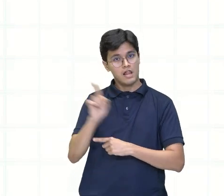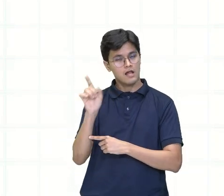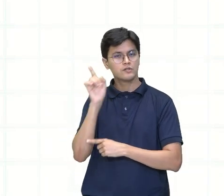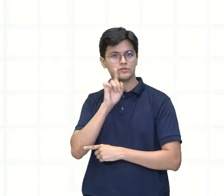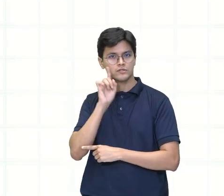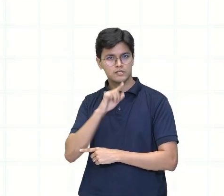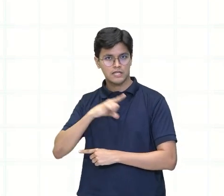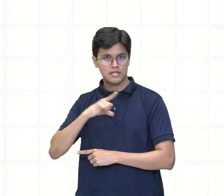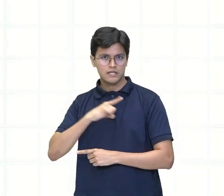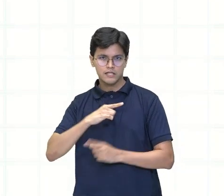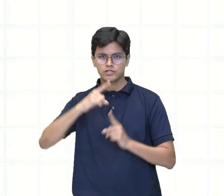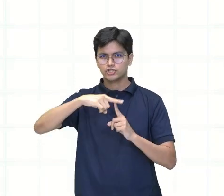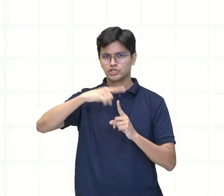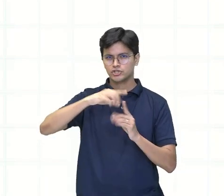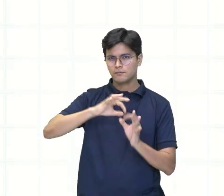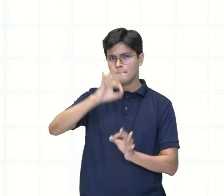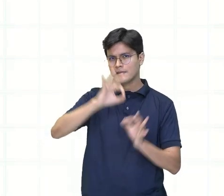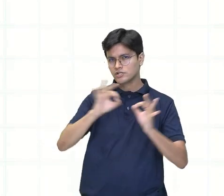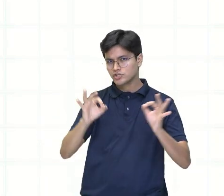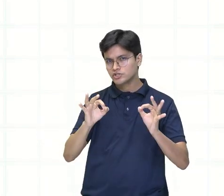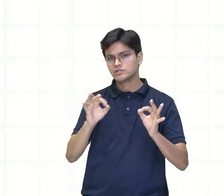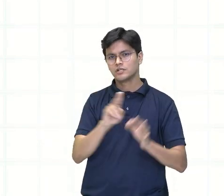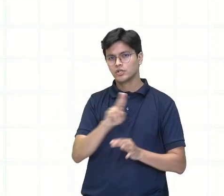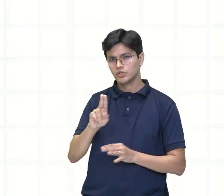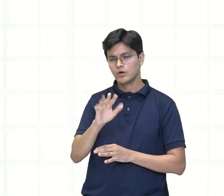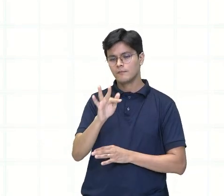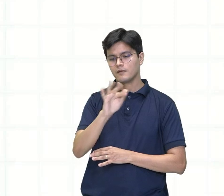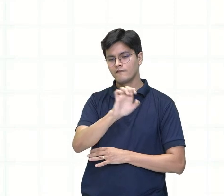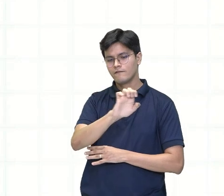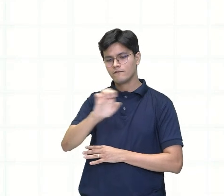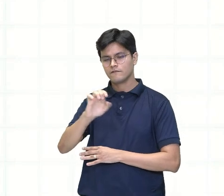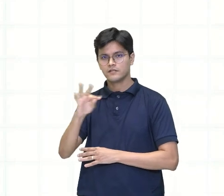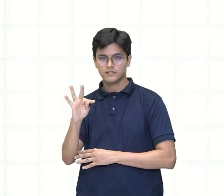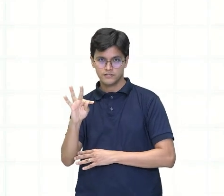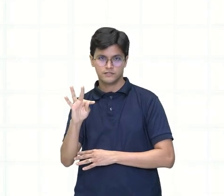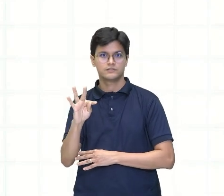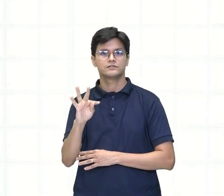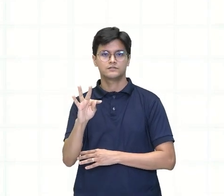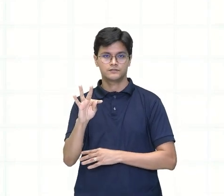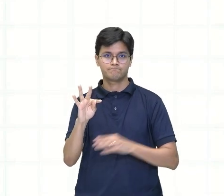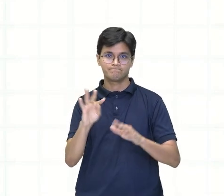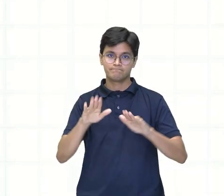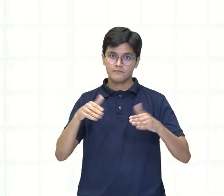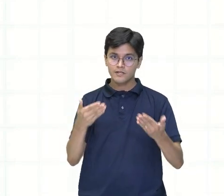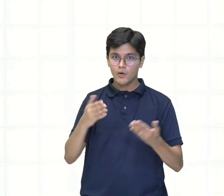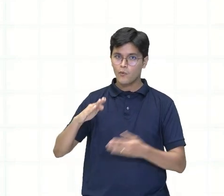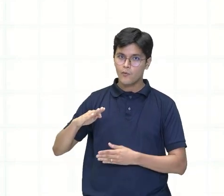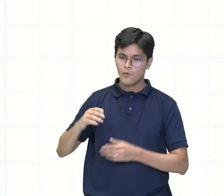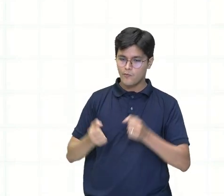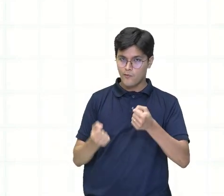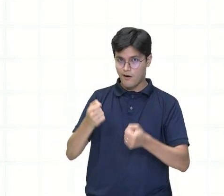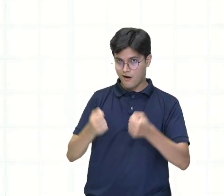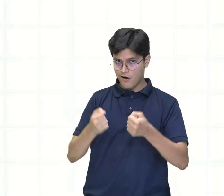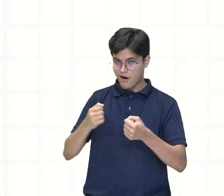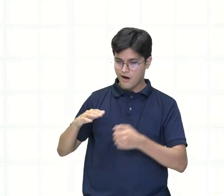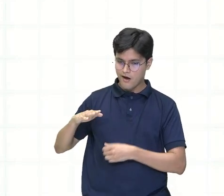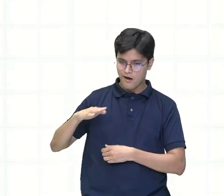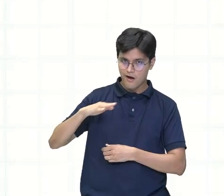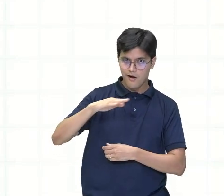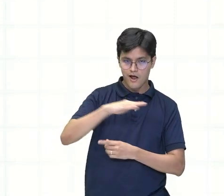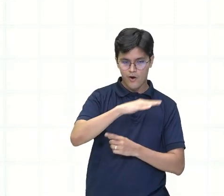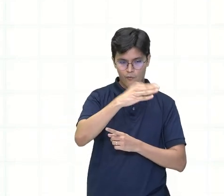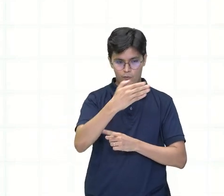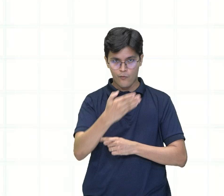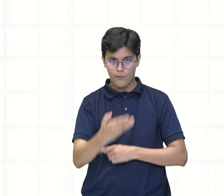de altura que eles chamam de feet. Então, esse carro caiu esses 400 pés, né, que é a tradução aí